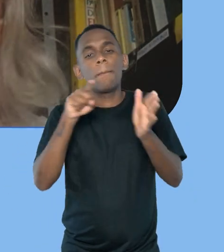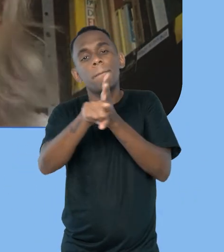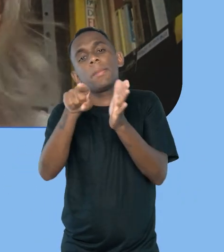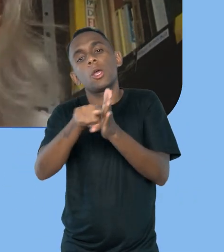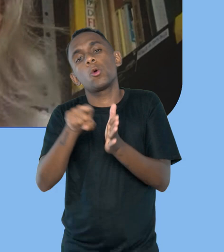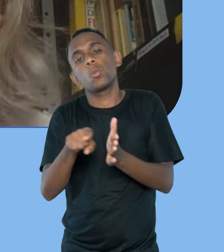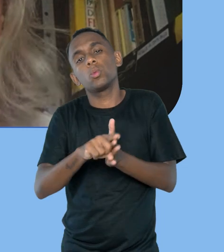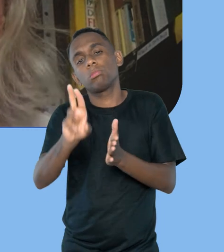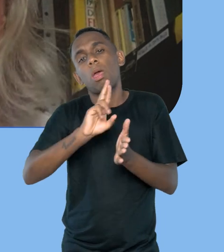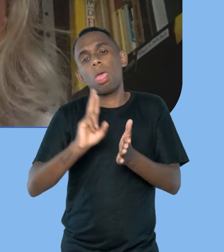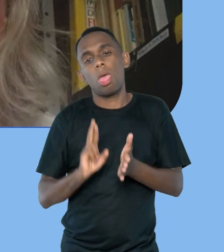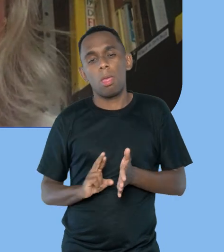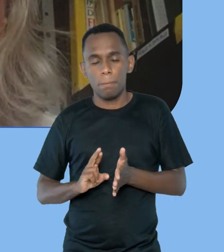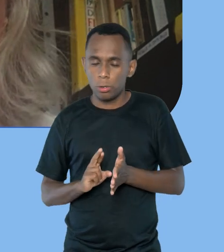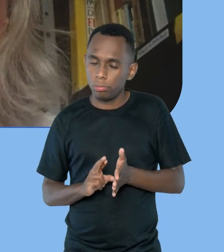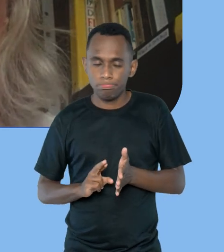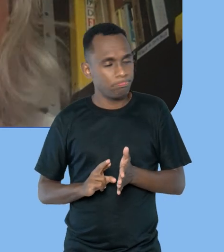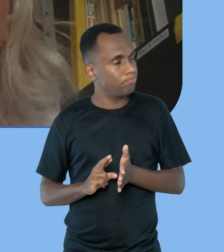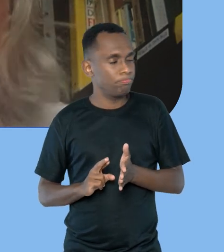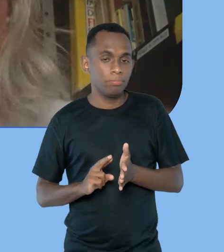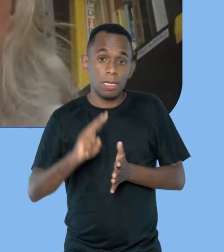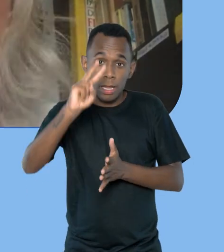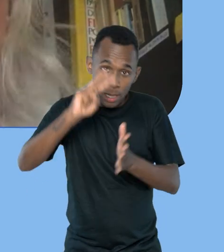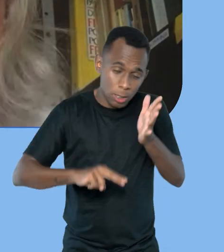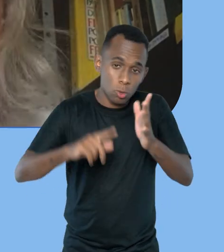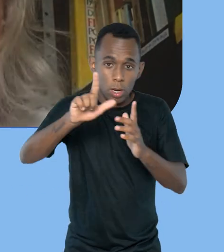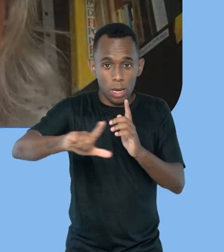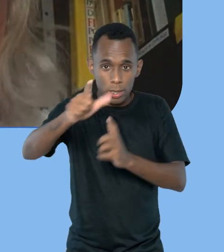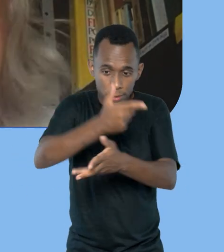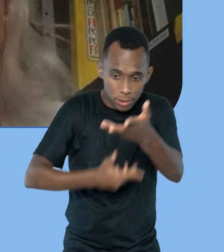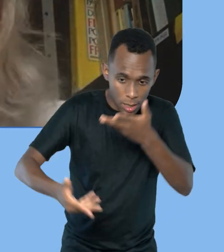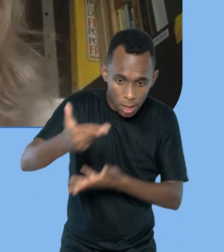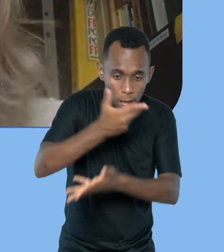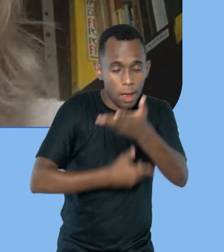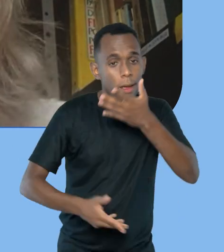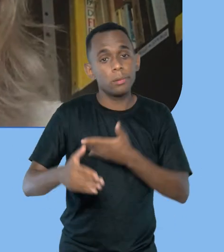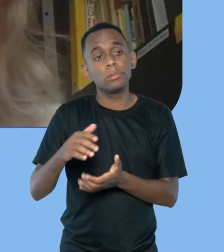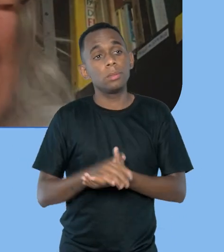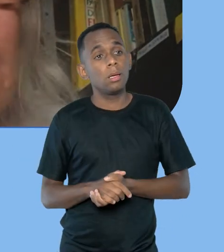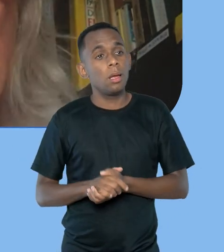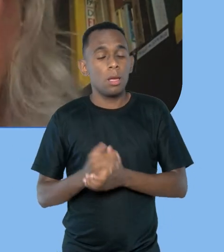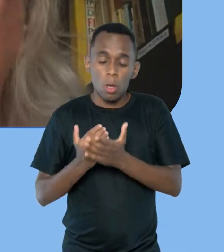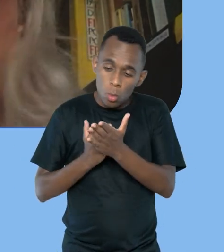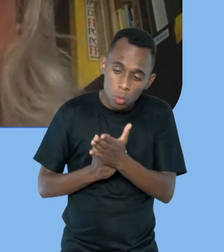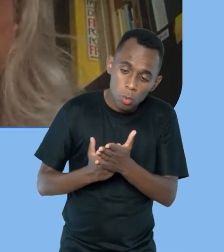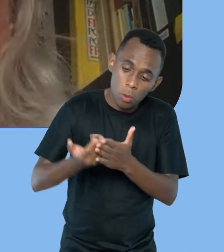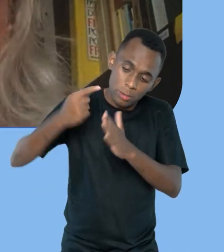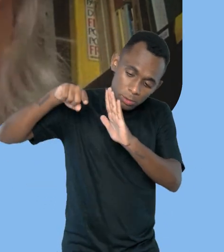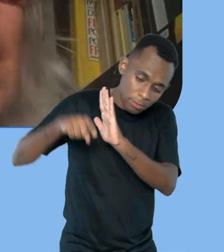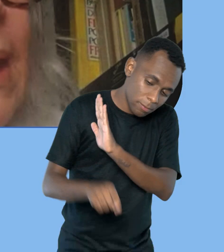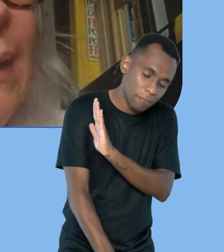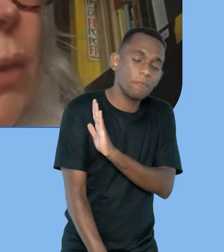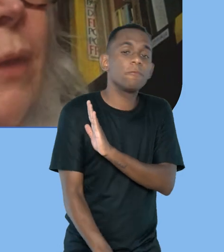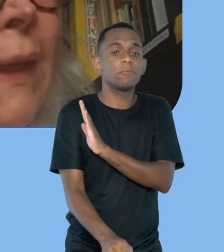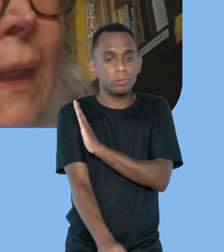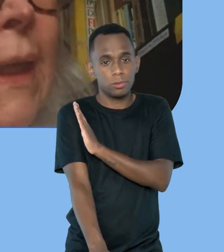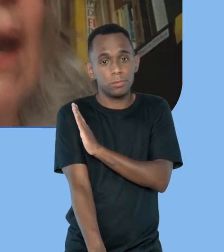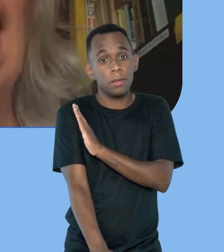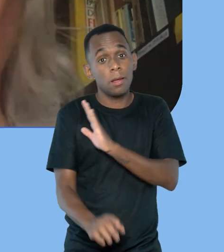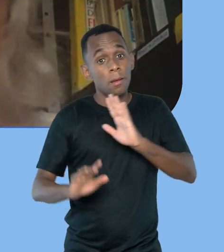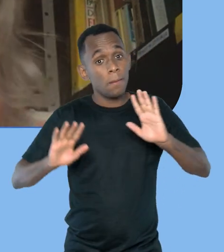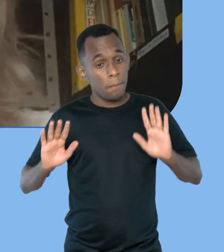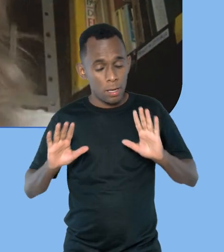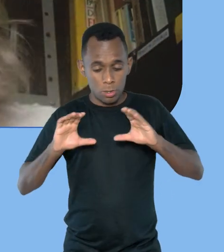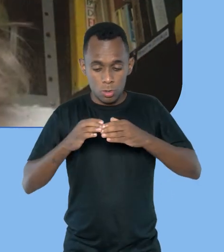passar um questionário. É leitura literária, é letramento literário, é imersão mesmo. Então, isso